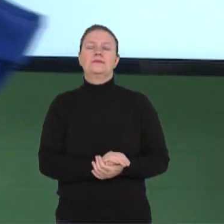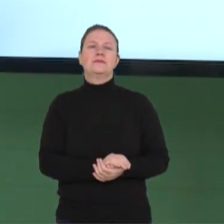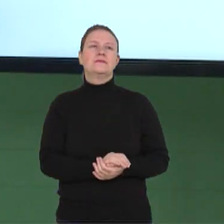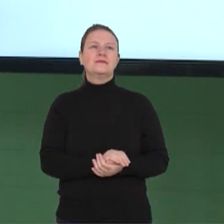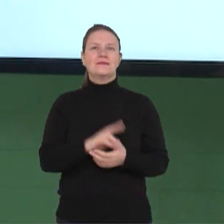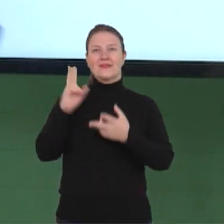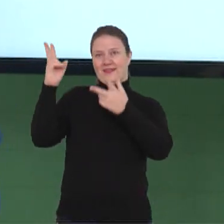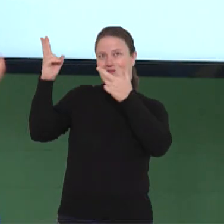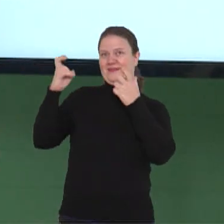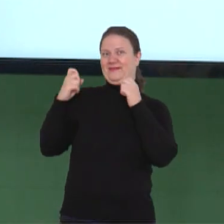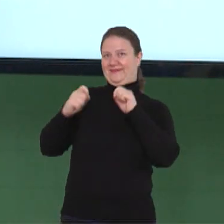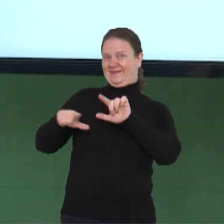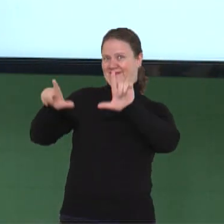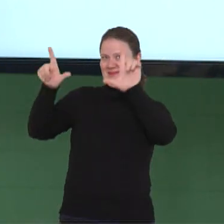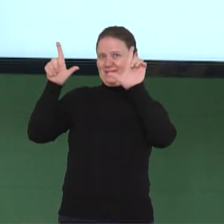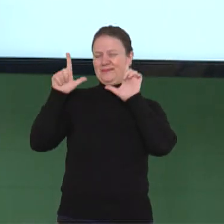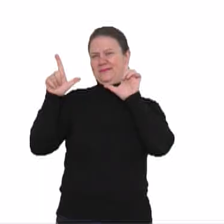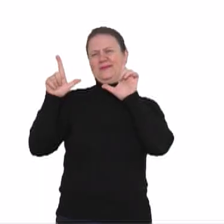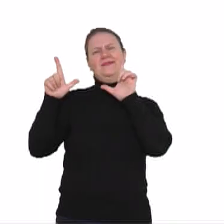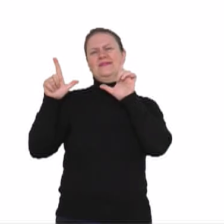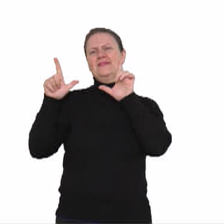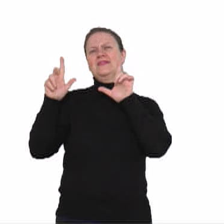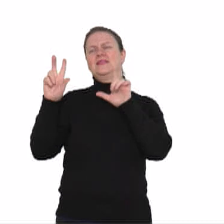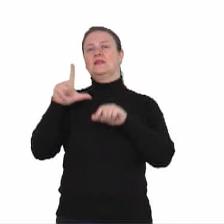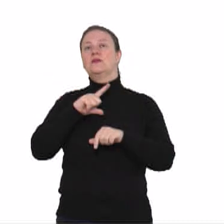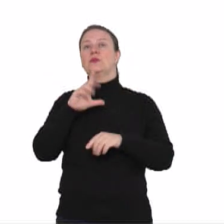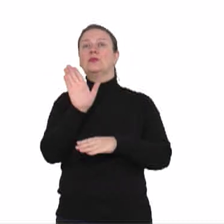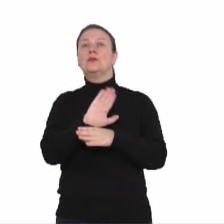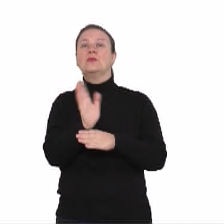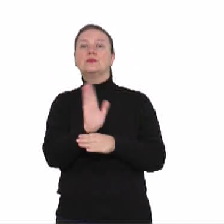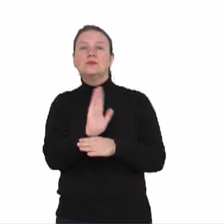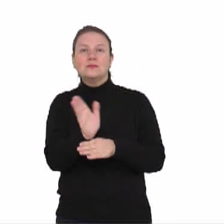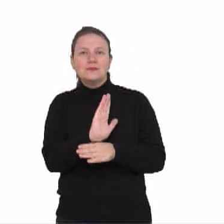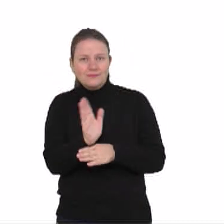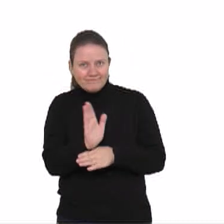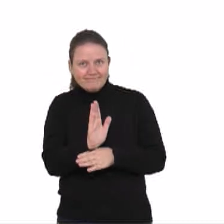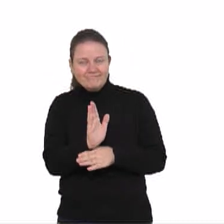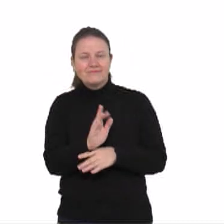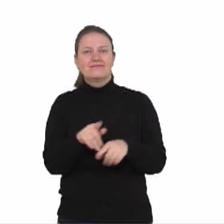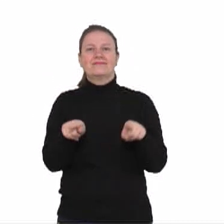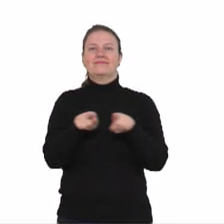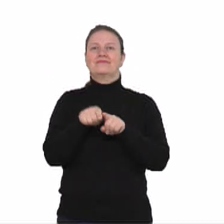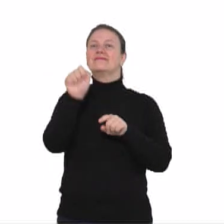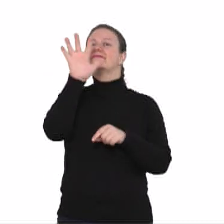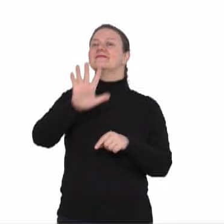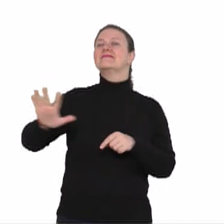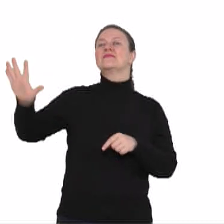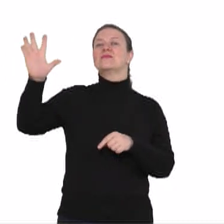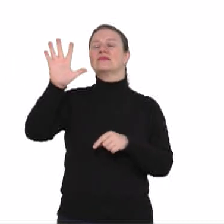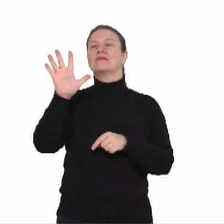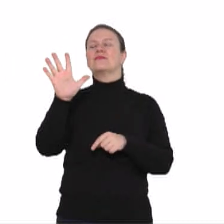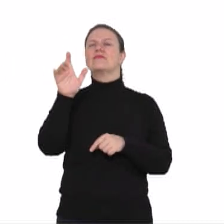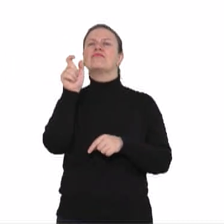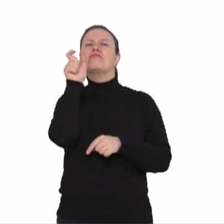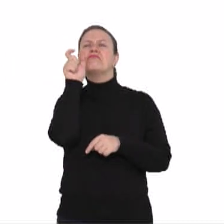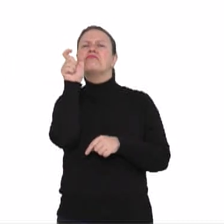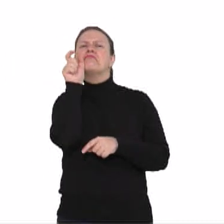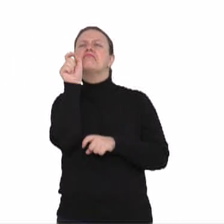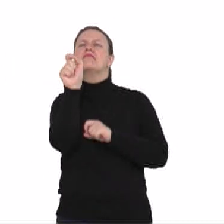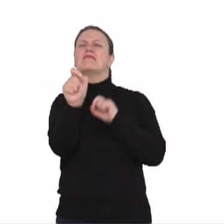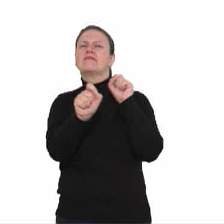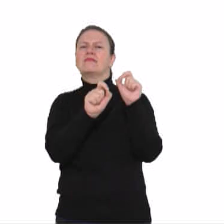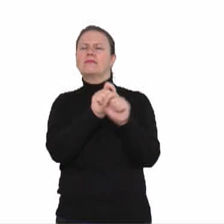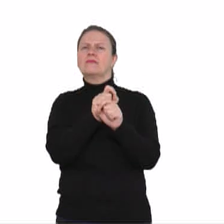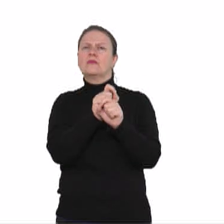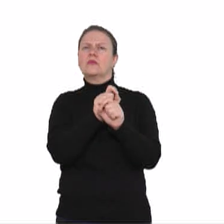já está vendo aí uma capa, né? Aí você tem a capa de um filme, né? E a imagem do filme que a gente vai trazer a resenha,